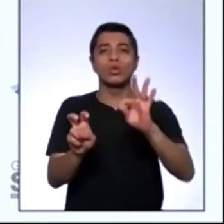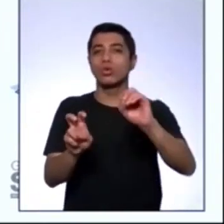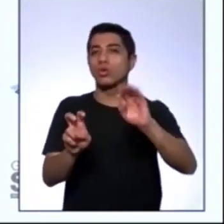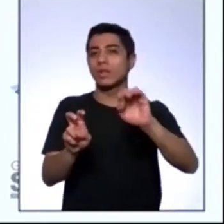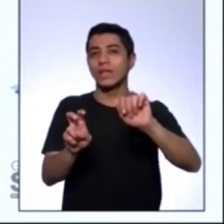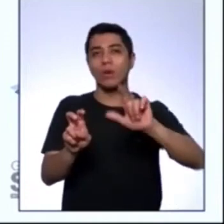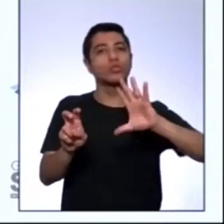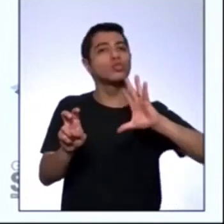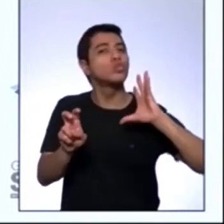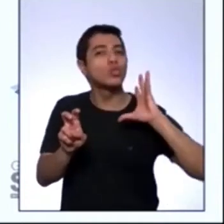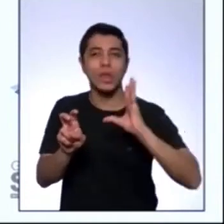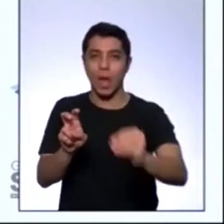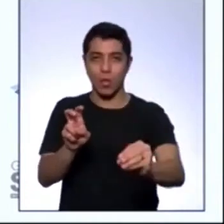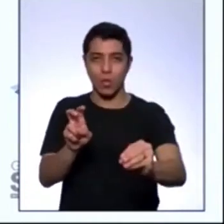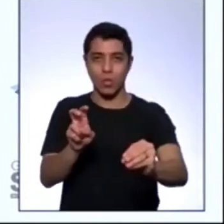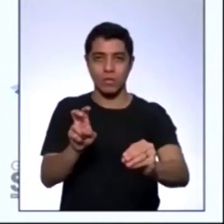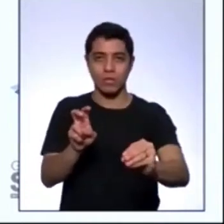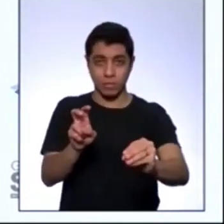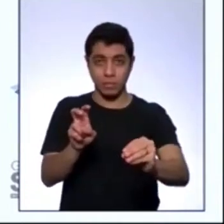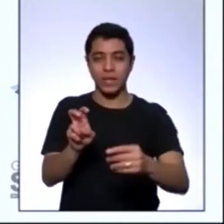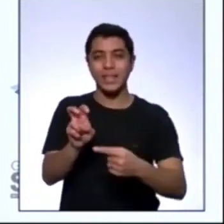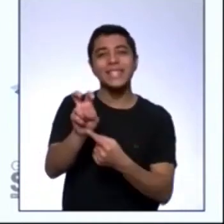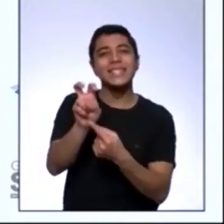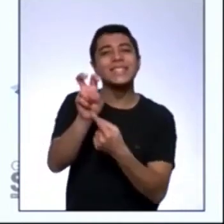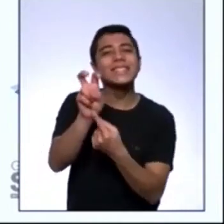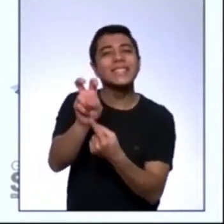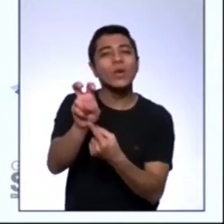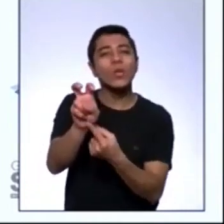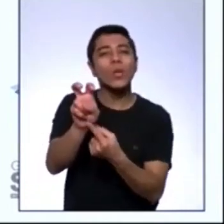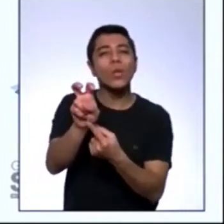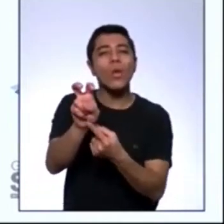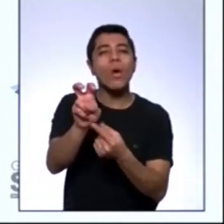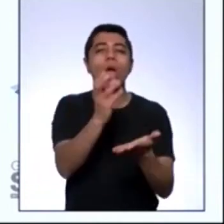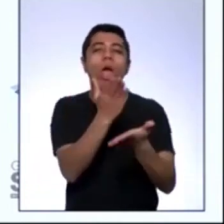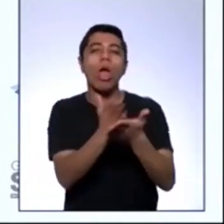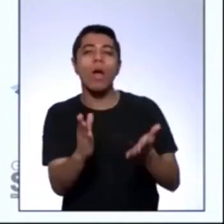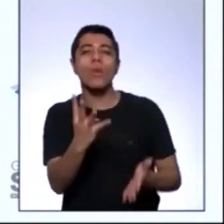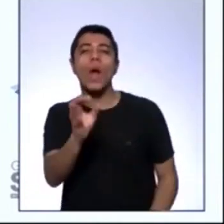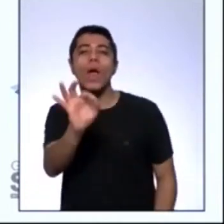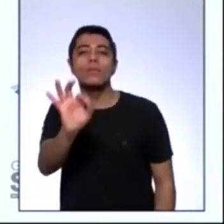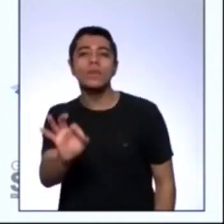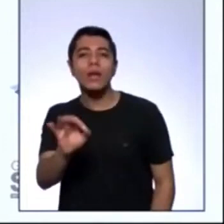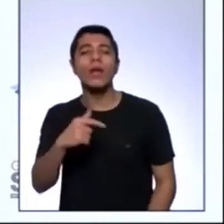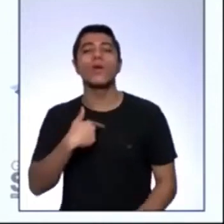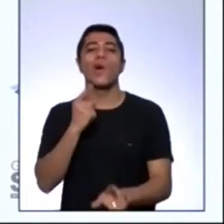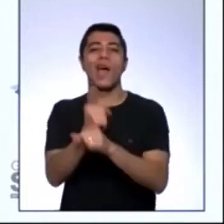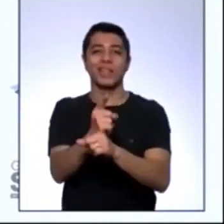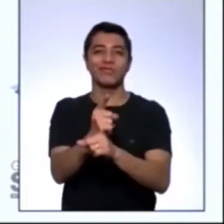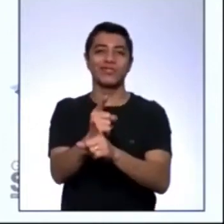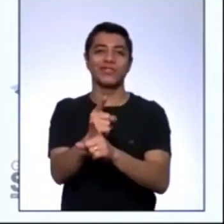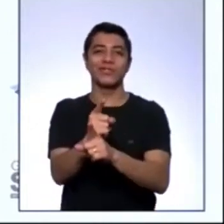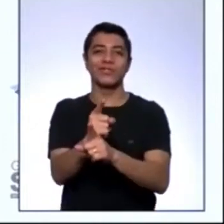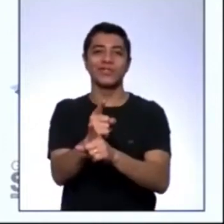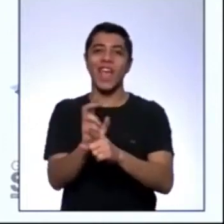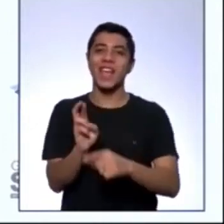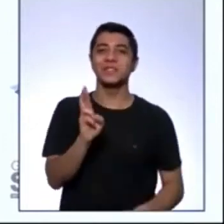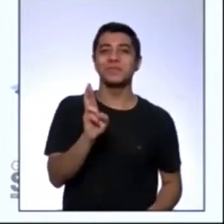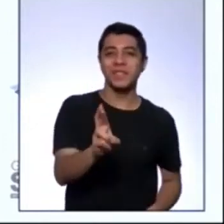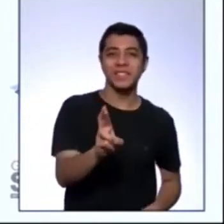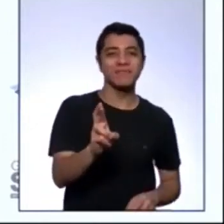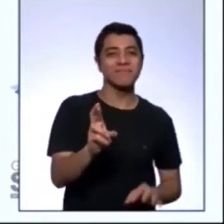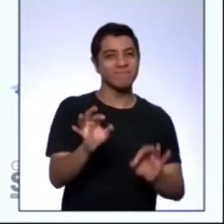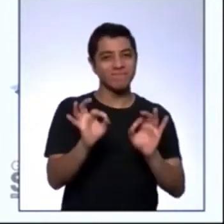Então você calcular a quarenta por cento de cinco vai me dar a parcial que é a